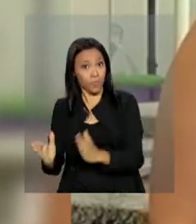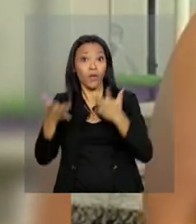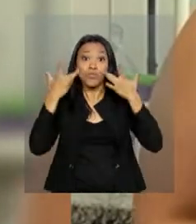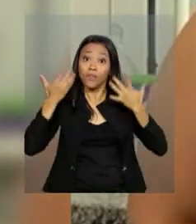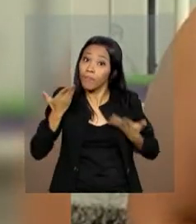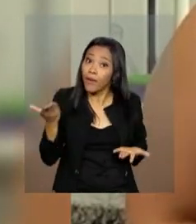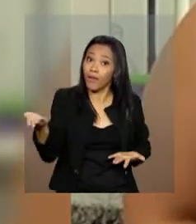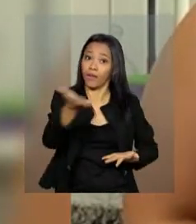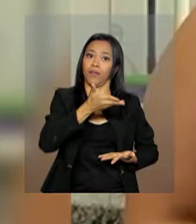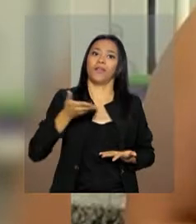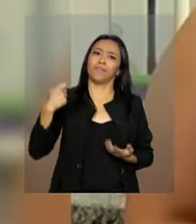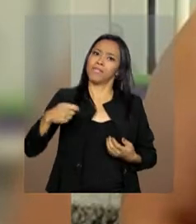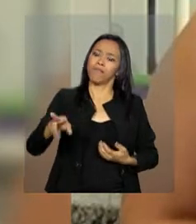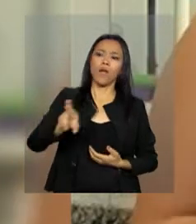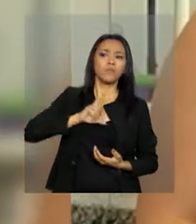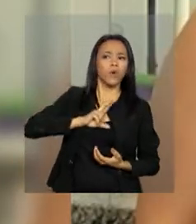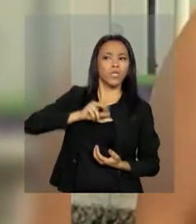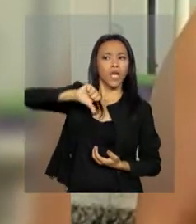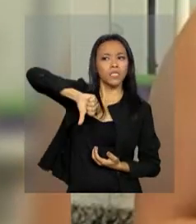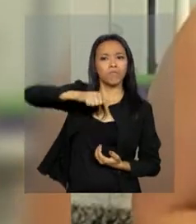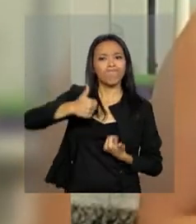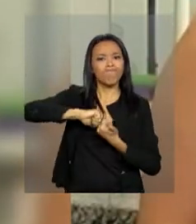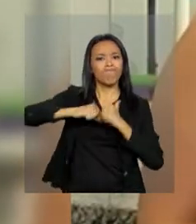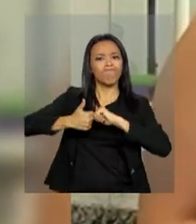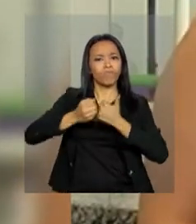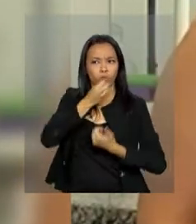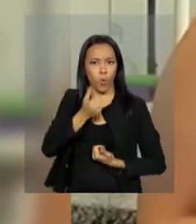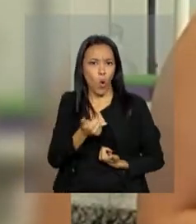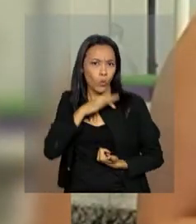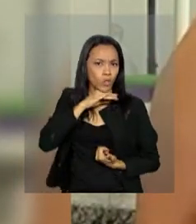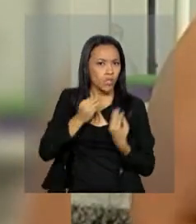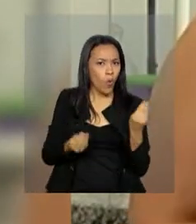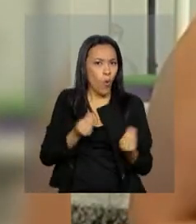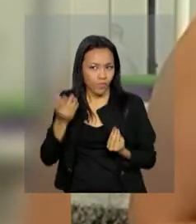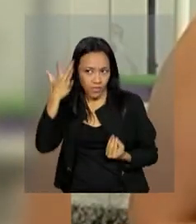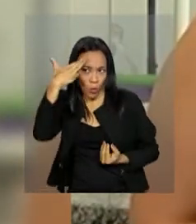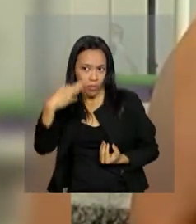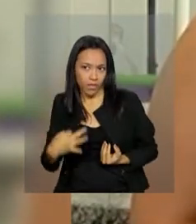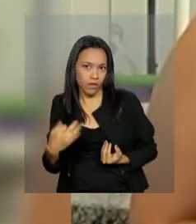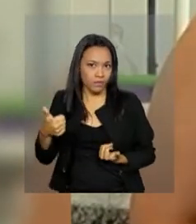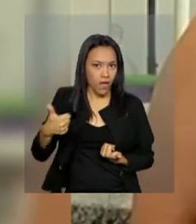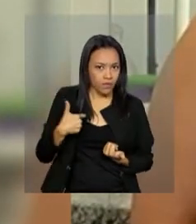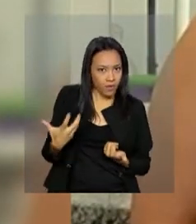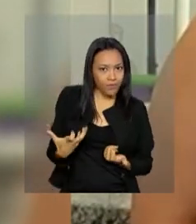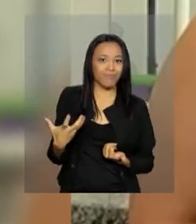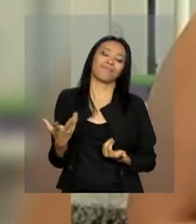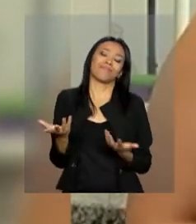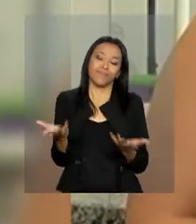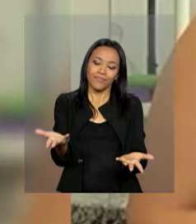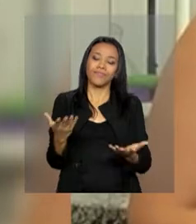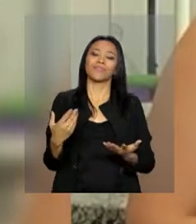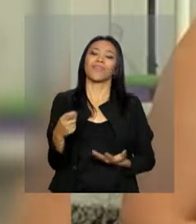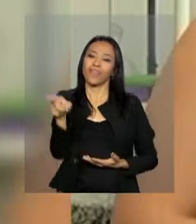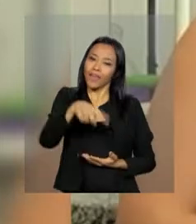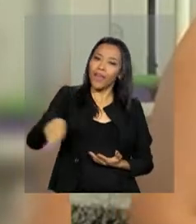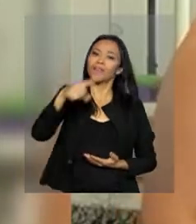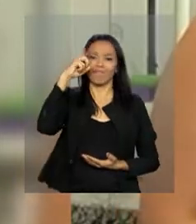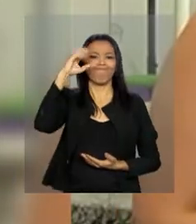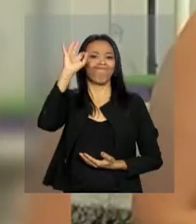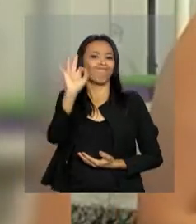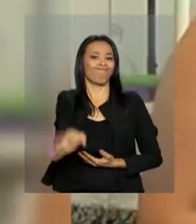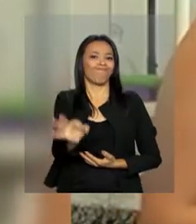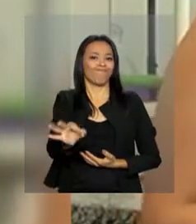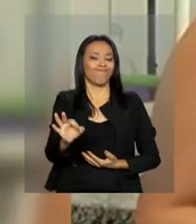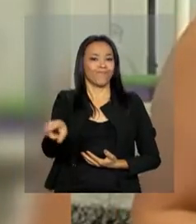e a gente precisava ter esse retorno para saber se a nossa mensagem estava chegando da forma que a gente queria que chegasse. Que eles realmente